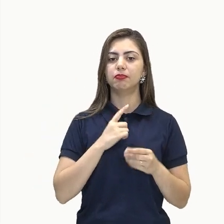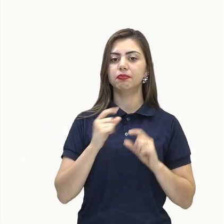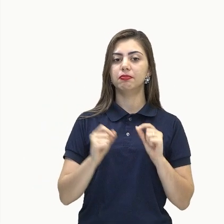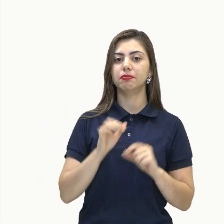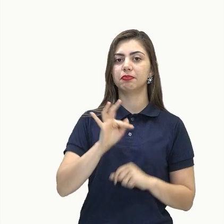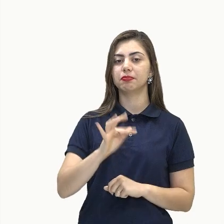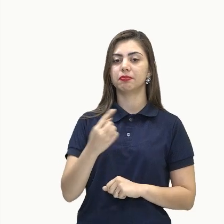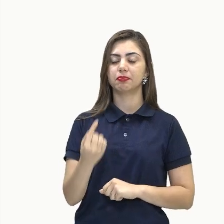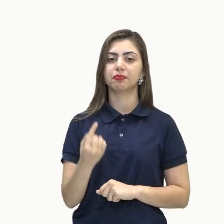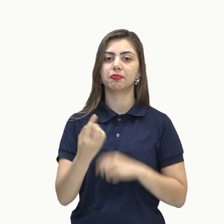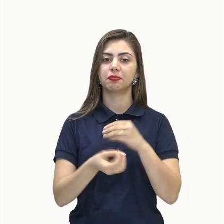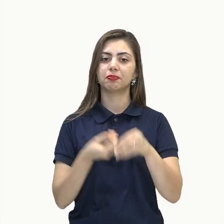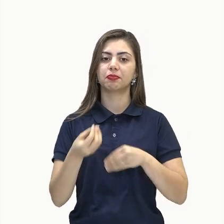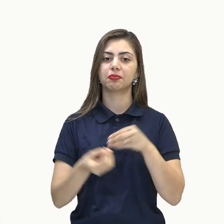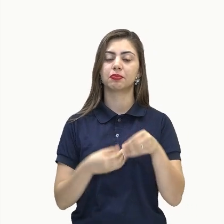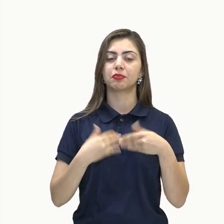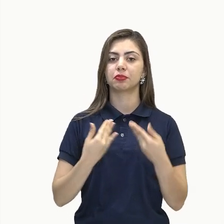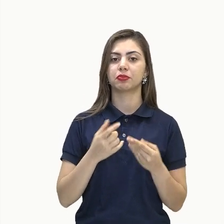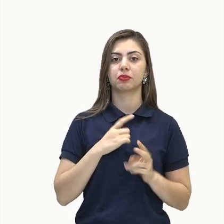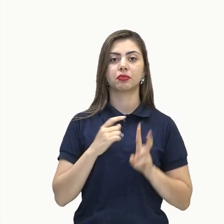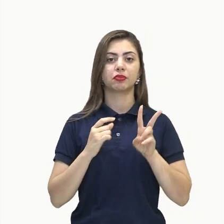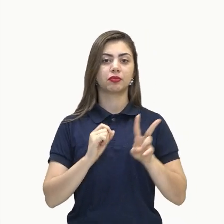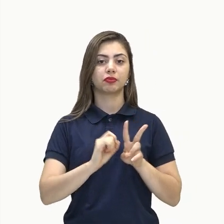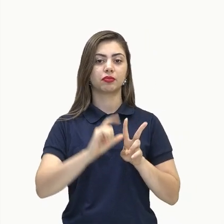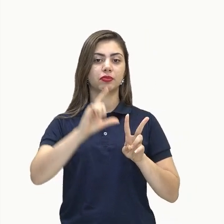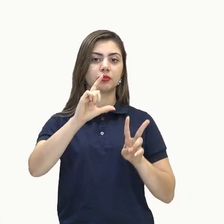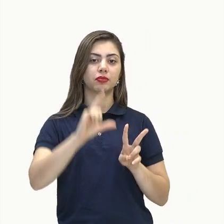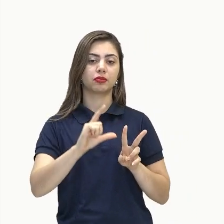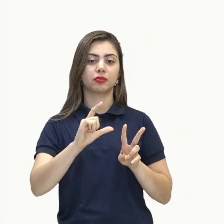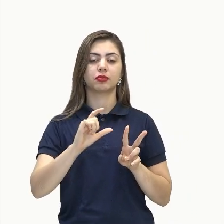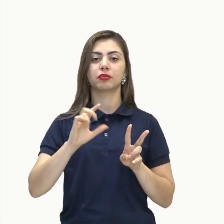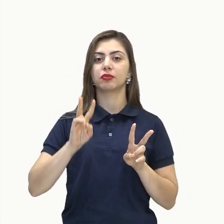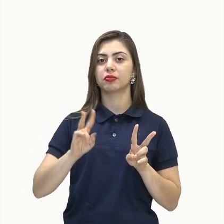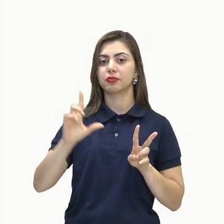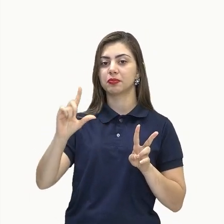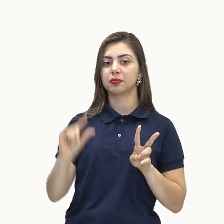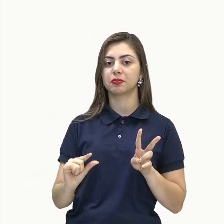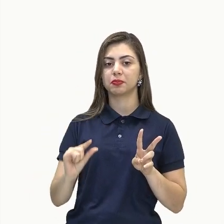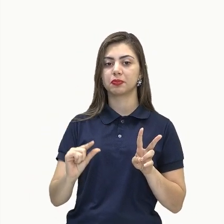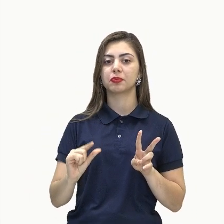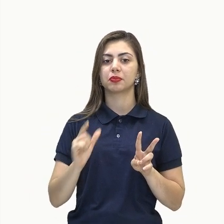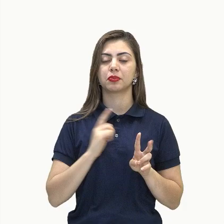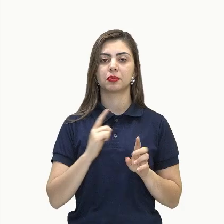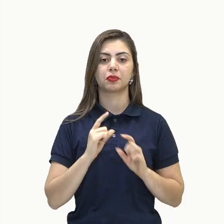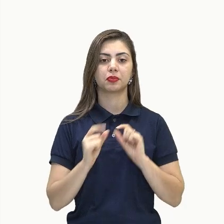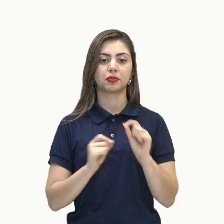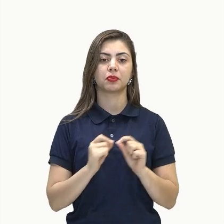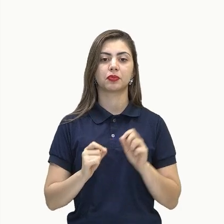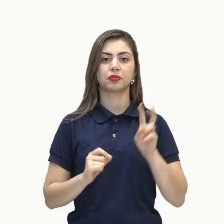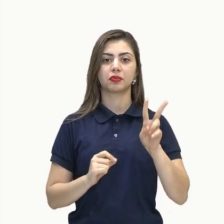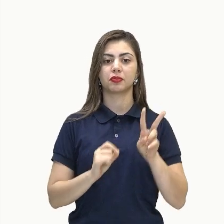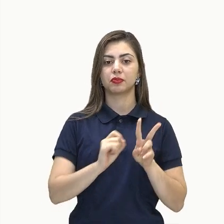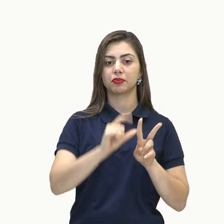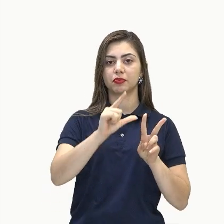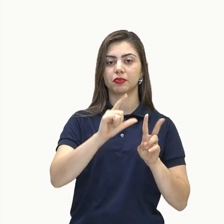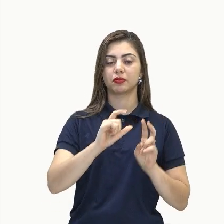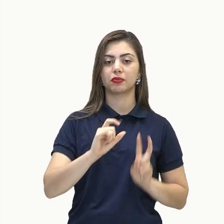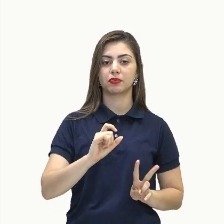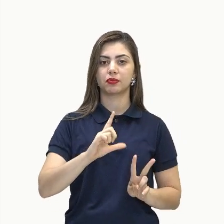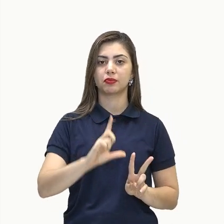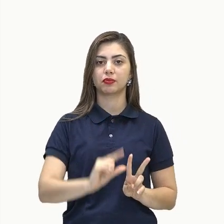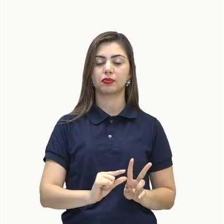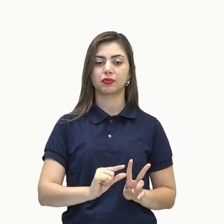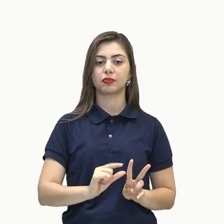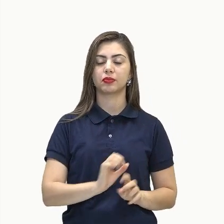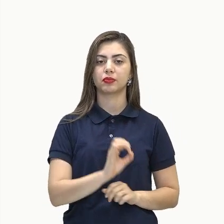F1. Então, a gente tinha um alelo Vzão e um alelo Vzinho dos indivíduos parentais. Vejam você, né, resultado